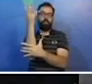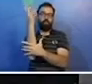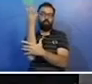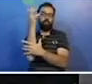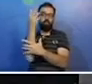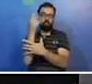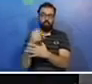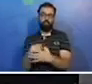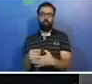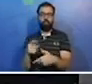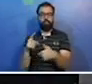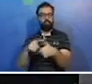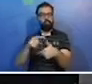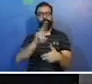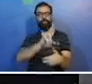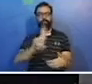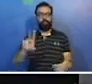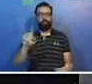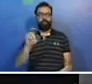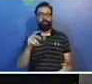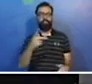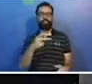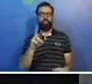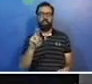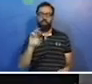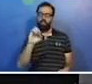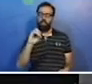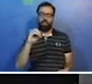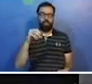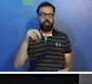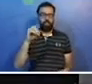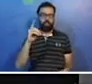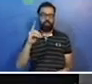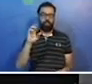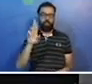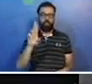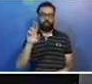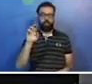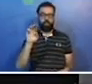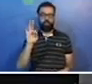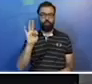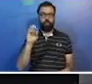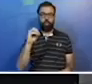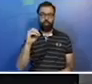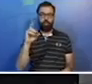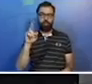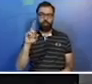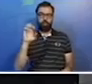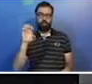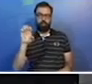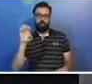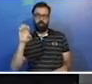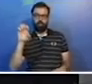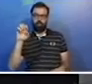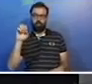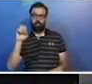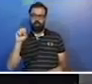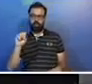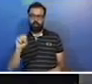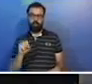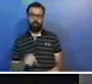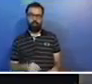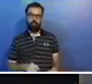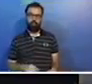são produtores. Ela produz o seu próprio alimento. Na cadeia alimentar, lembra que